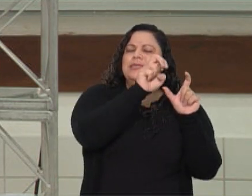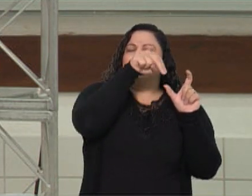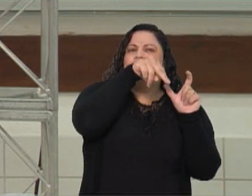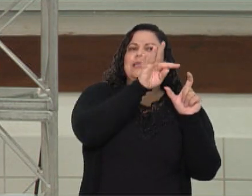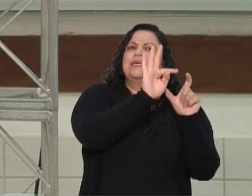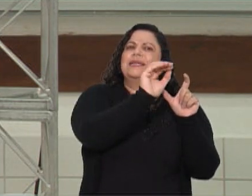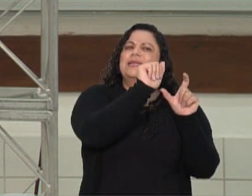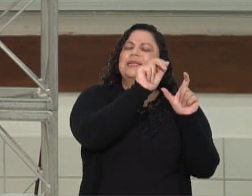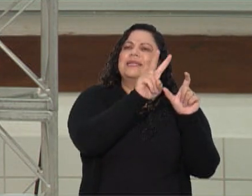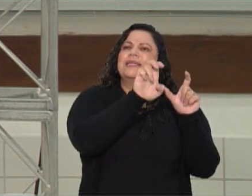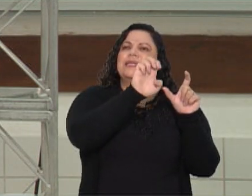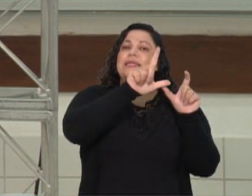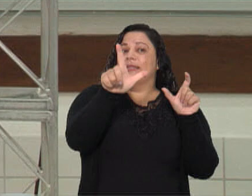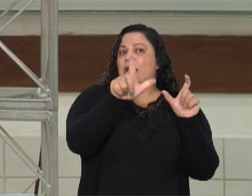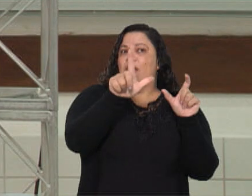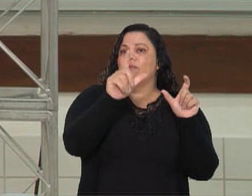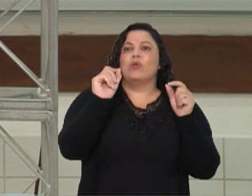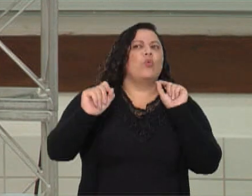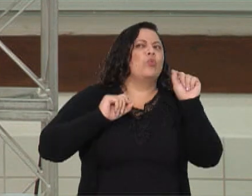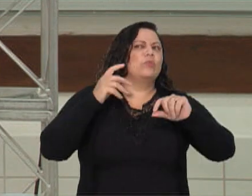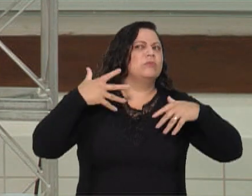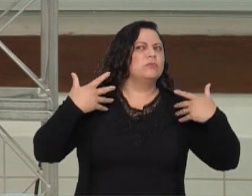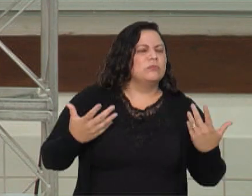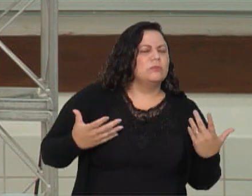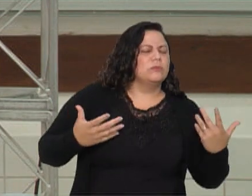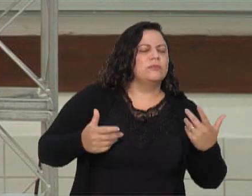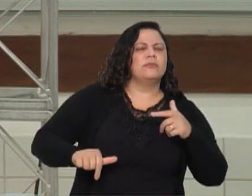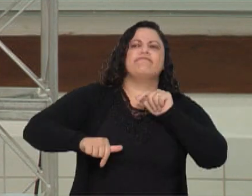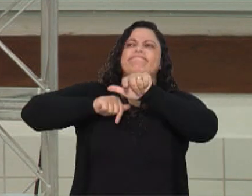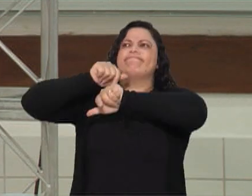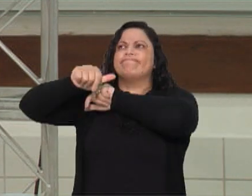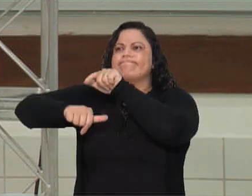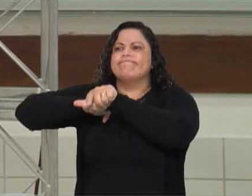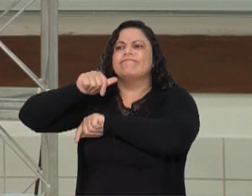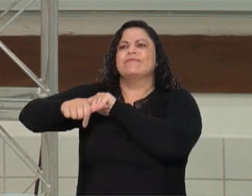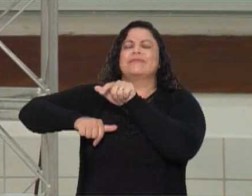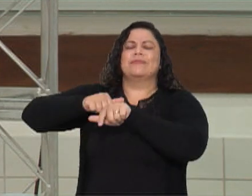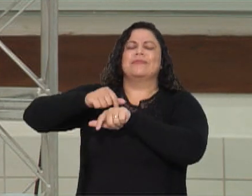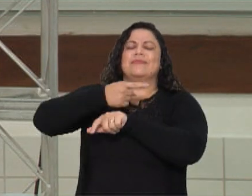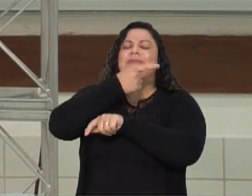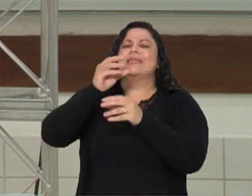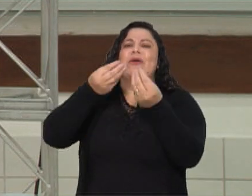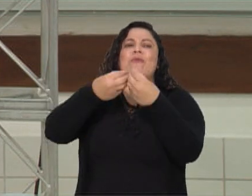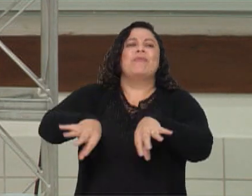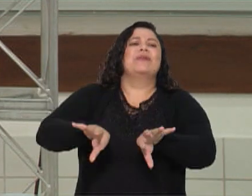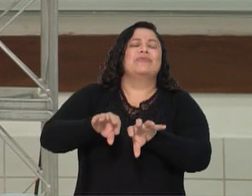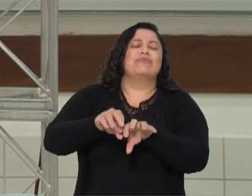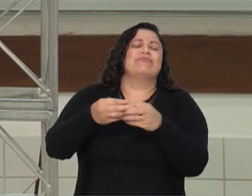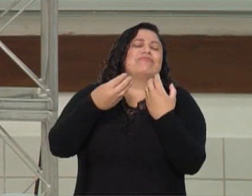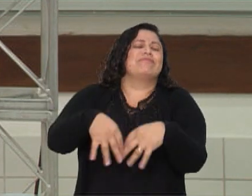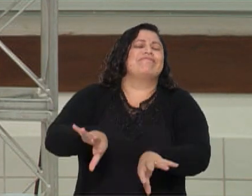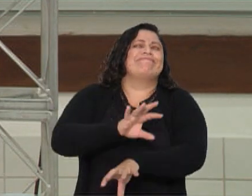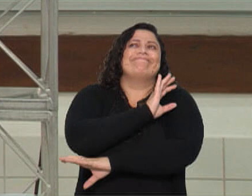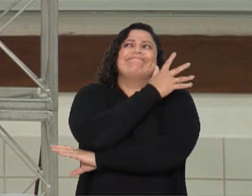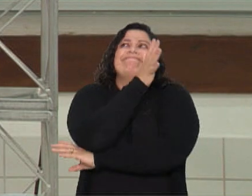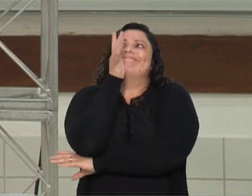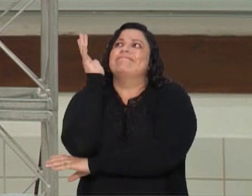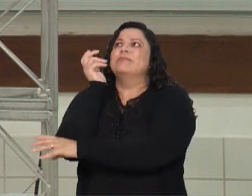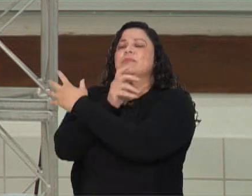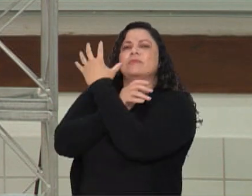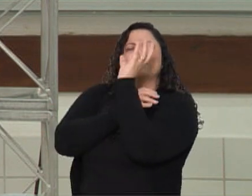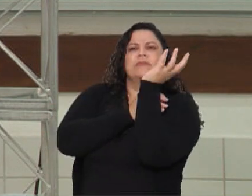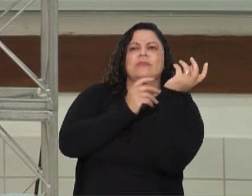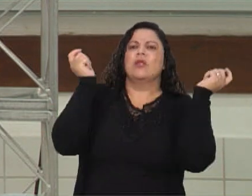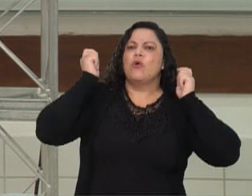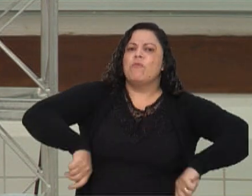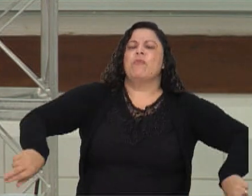forma que não agrida mais o meio ambiente. A gente se sustente com o que a gente já tem. Transforme mesmo o